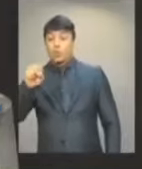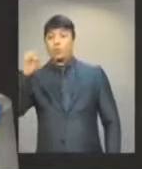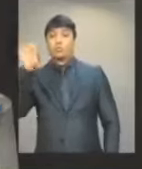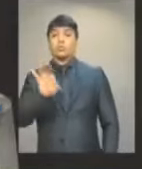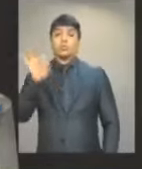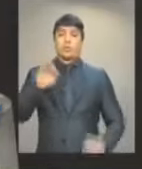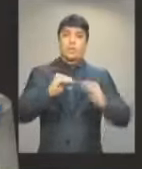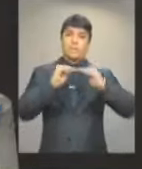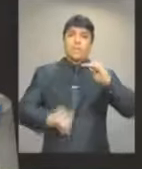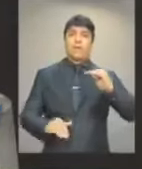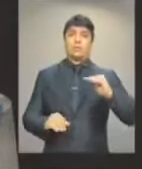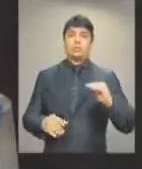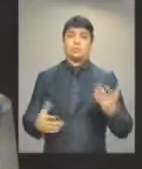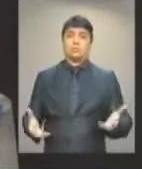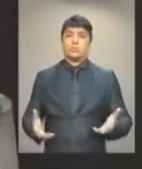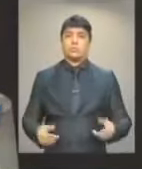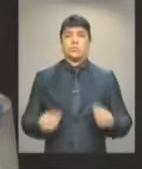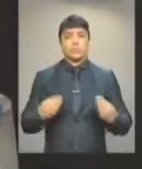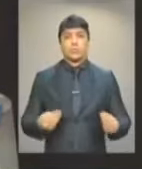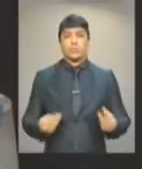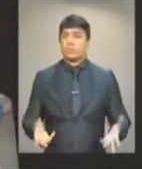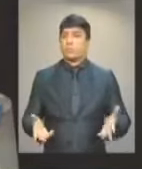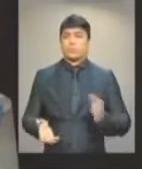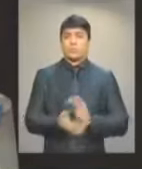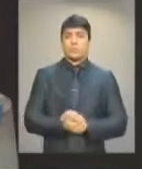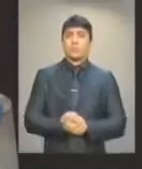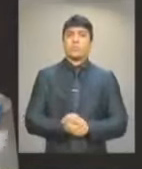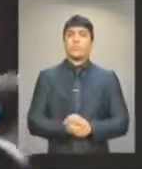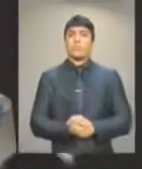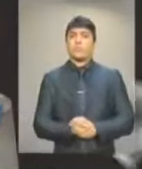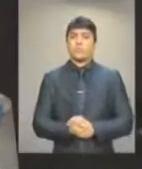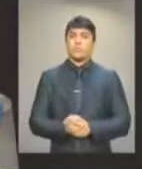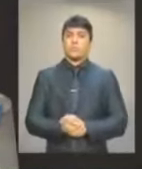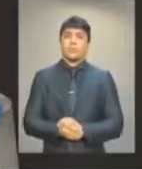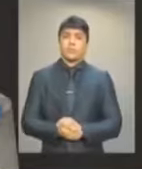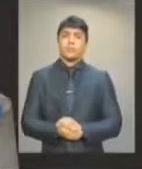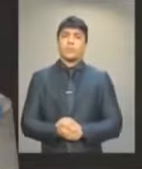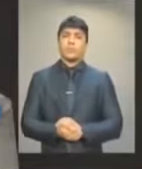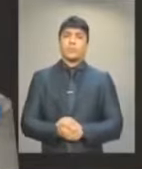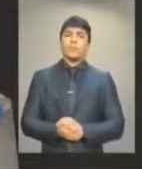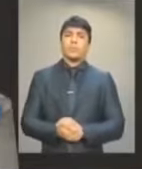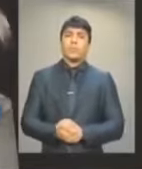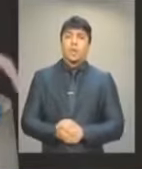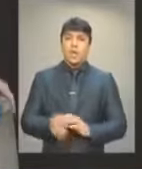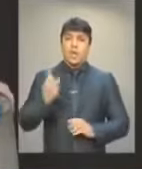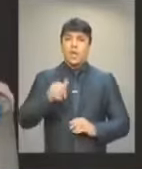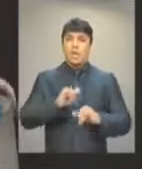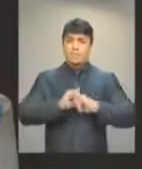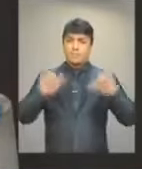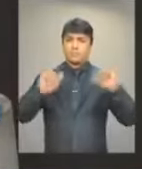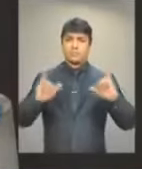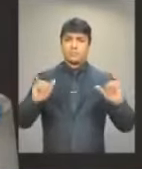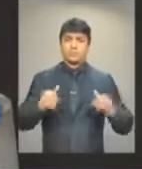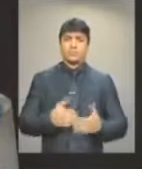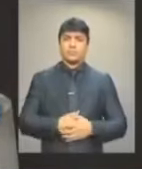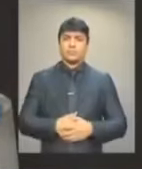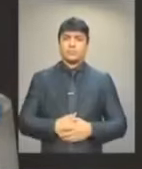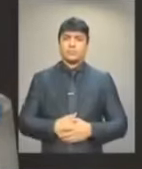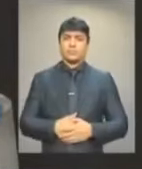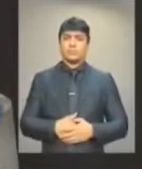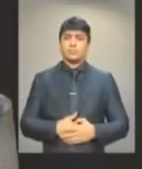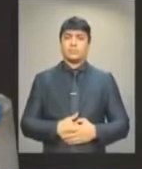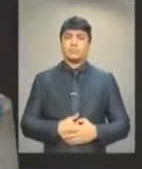48% dos recursos aprovados pelo Congresso em crédito extraordinário. Dados para o nosso deputado ouvinte, Renato